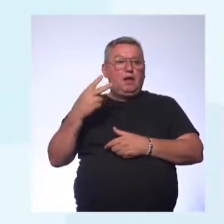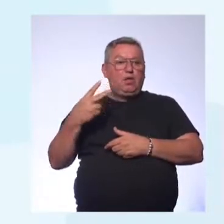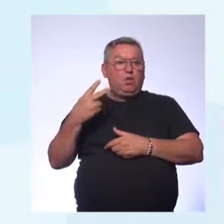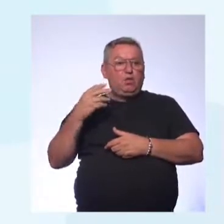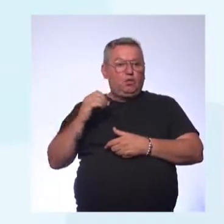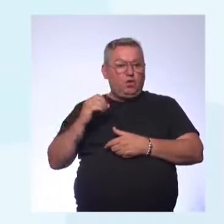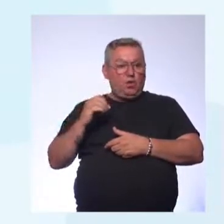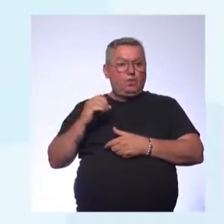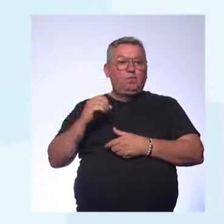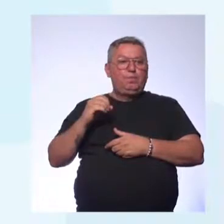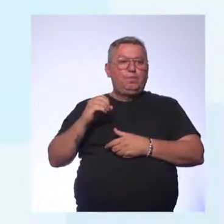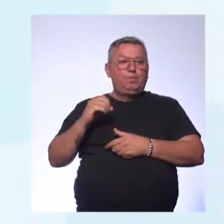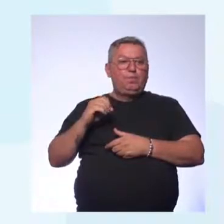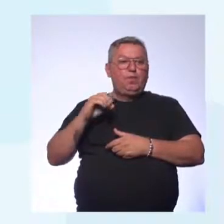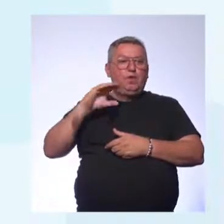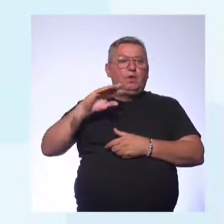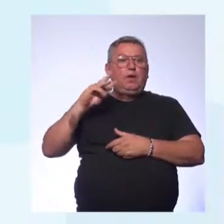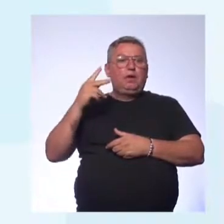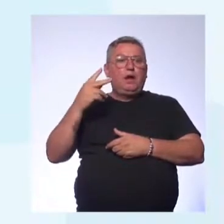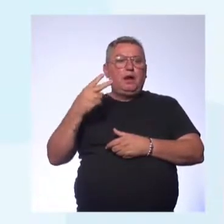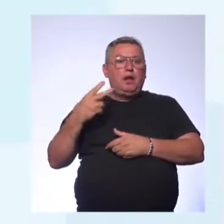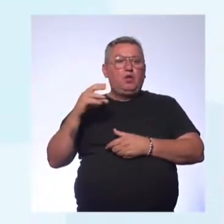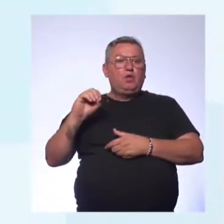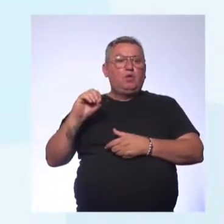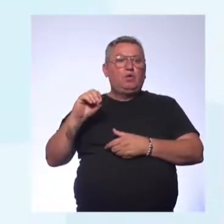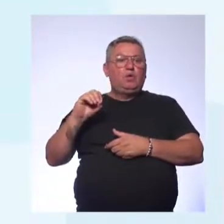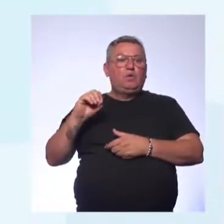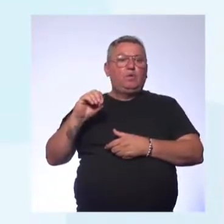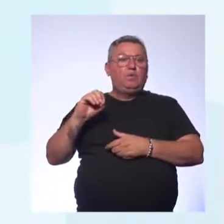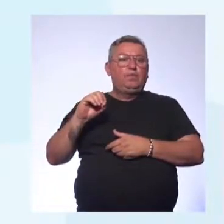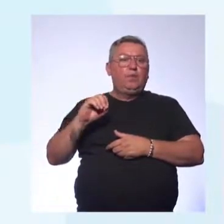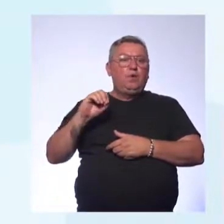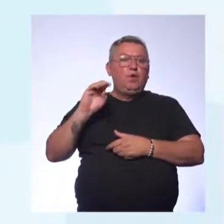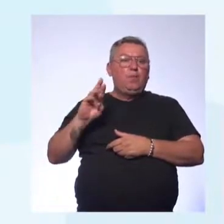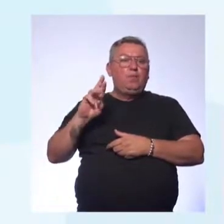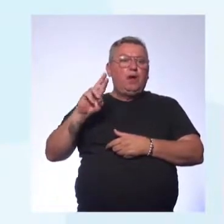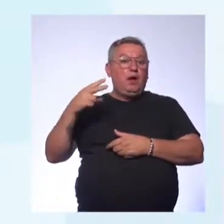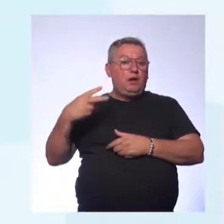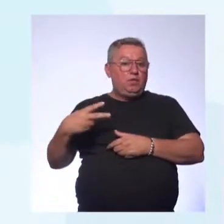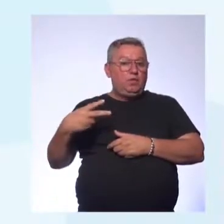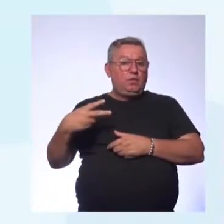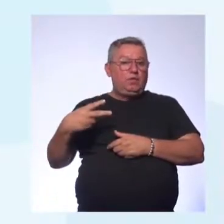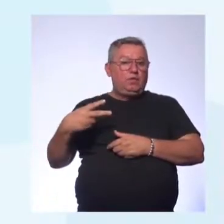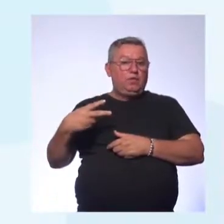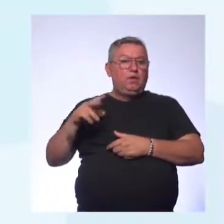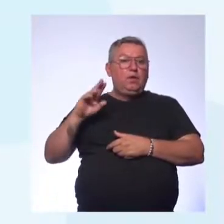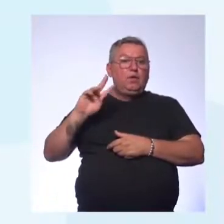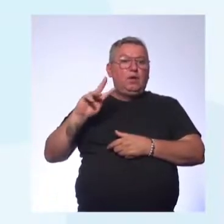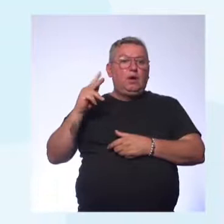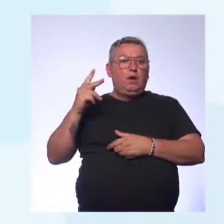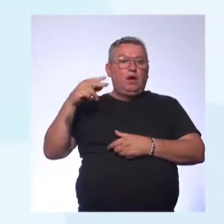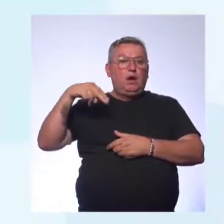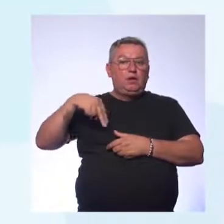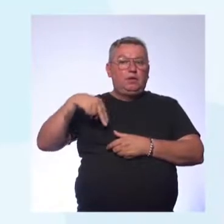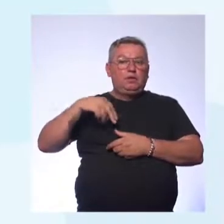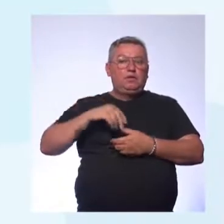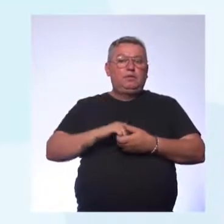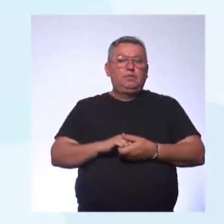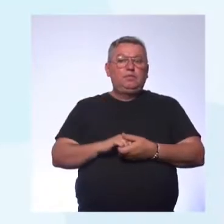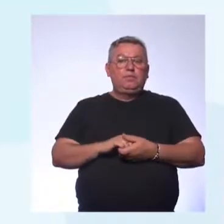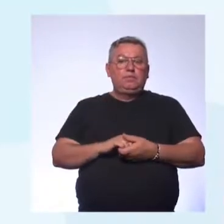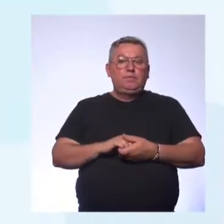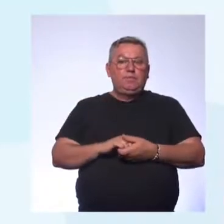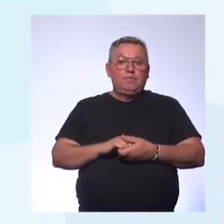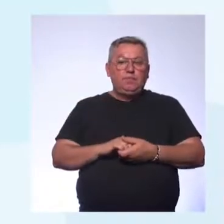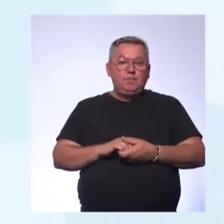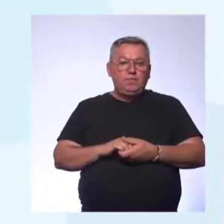água h2oh acetaldeído ch2oh o bromo br-2 e o cianeto